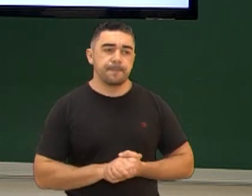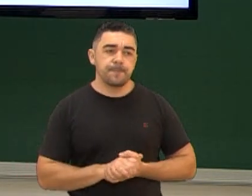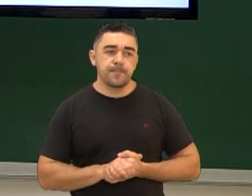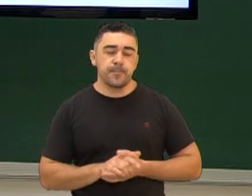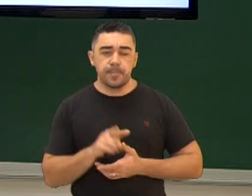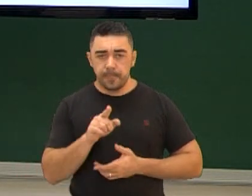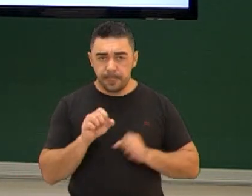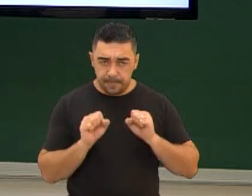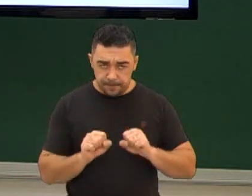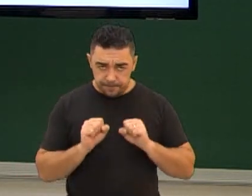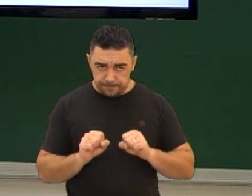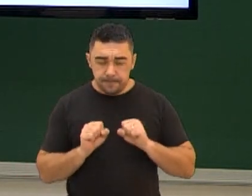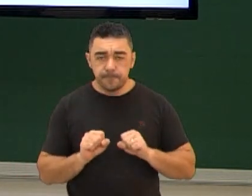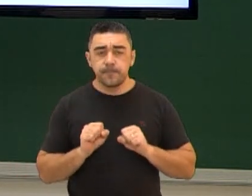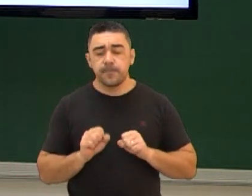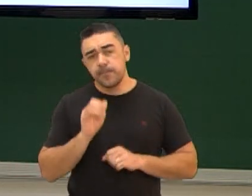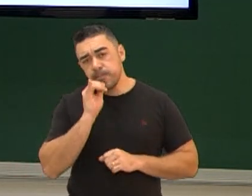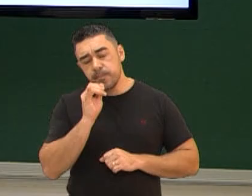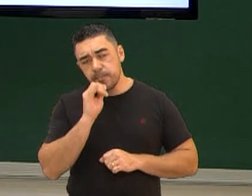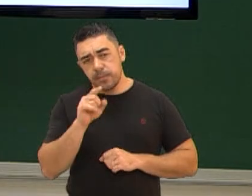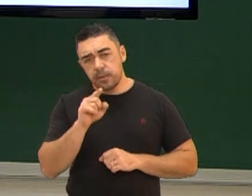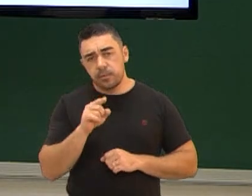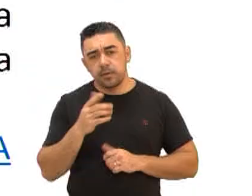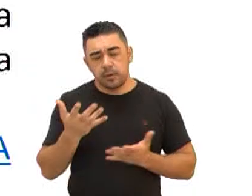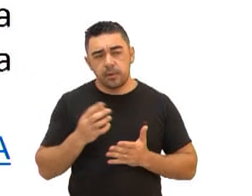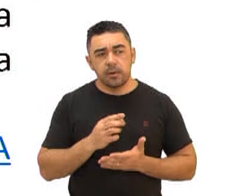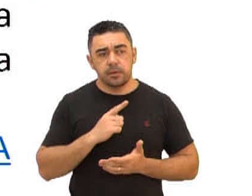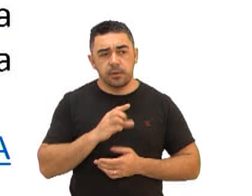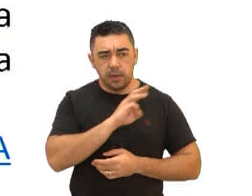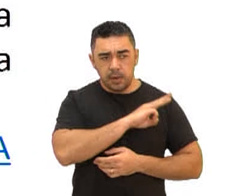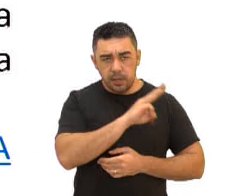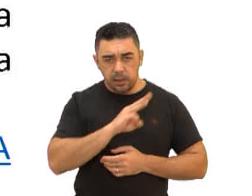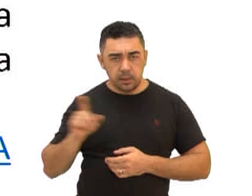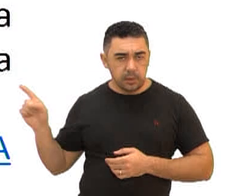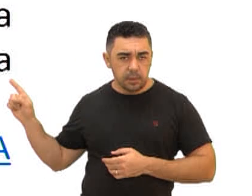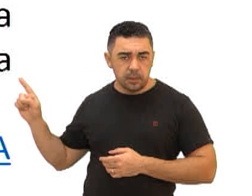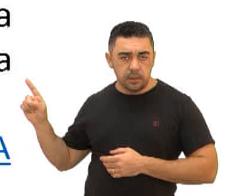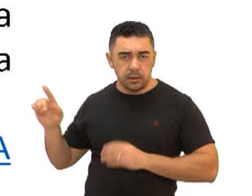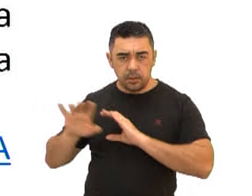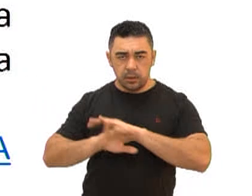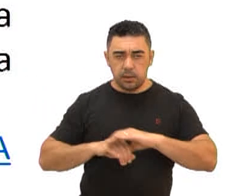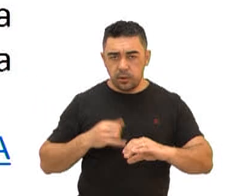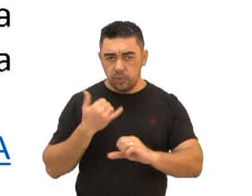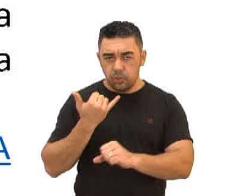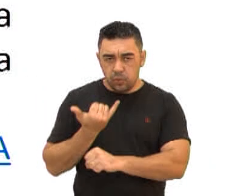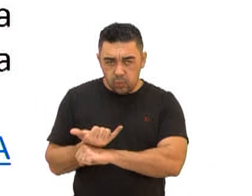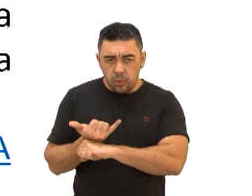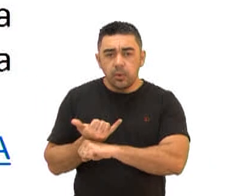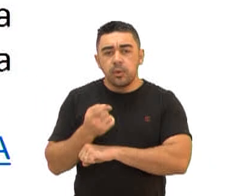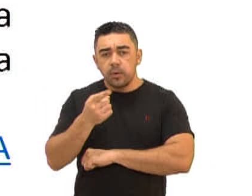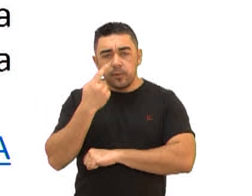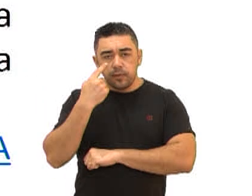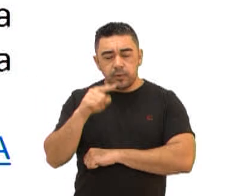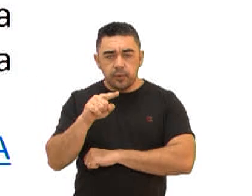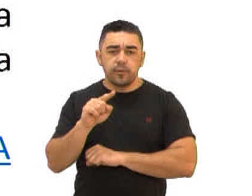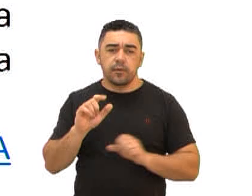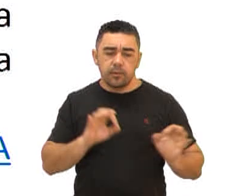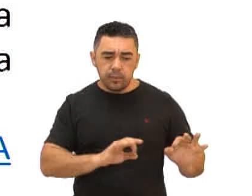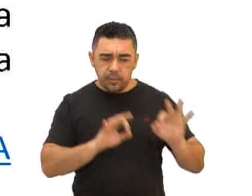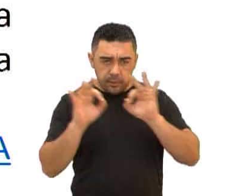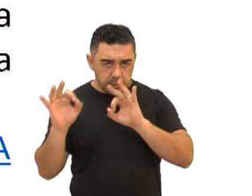vocês podem, né, de repente, acessar um link que eu deixei aqui, que lá tem um videozinho para você